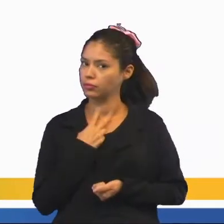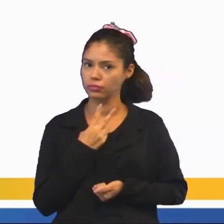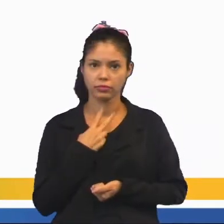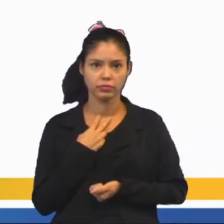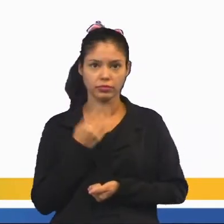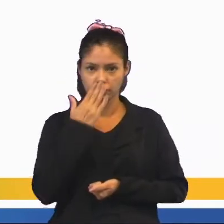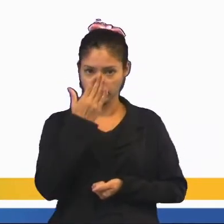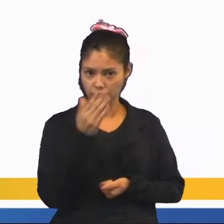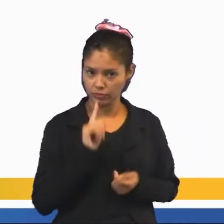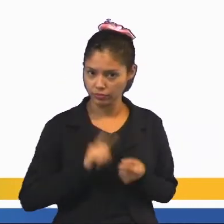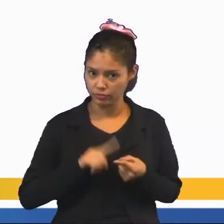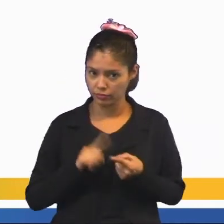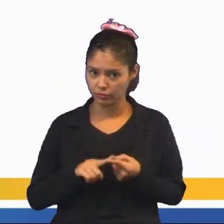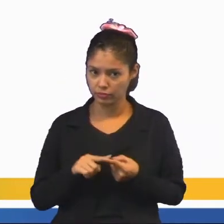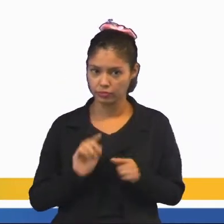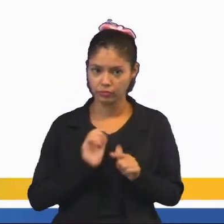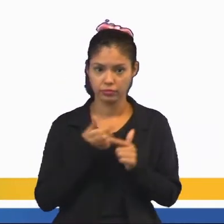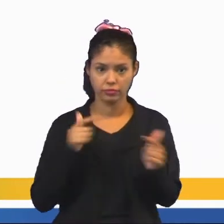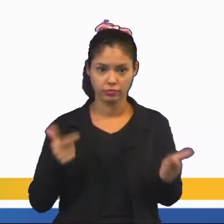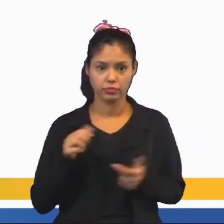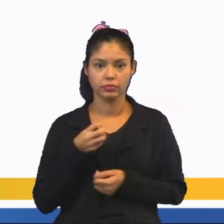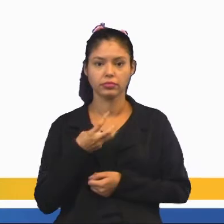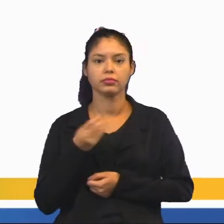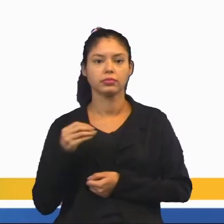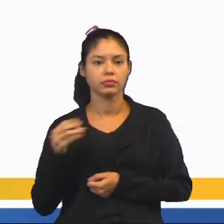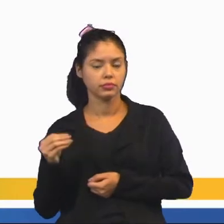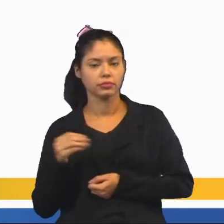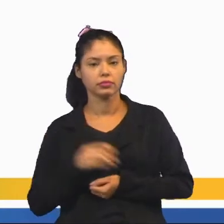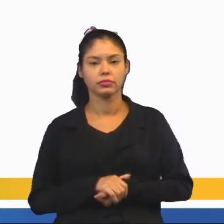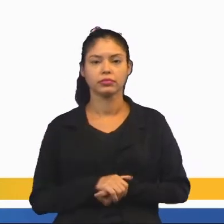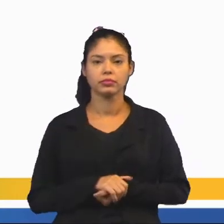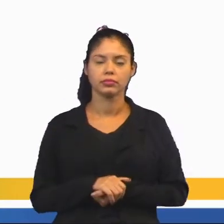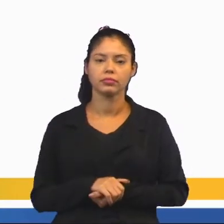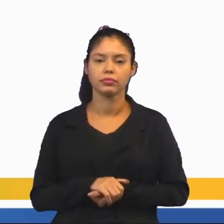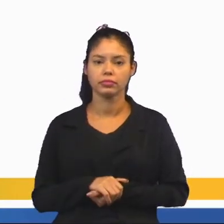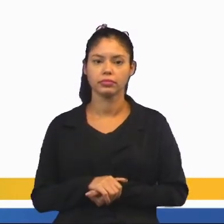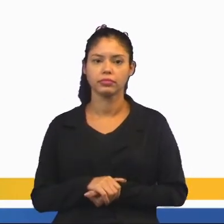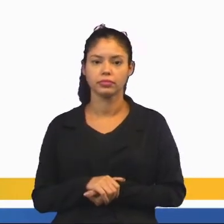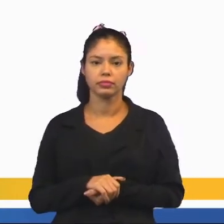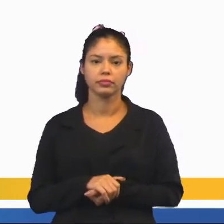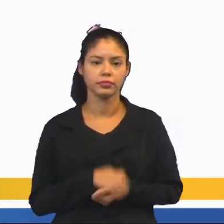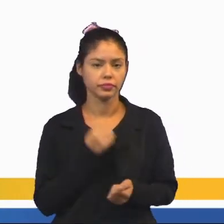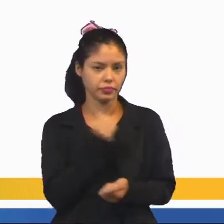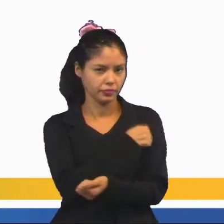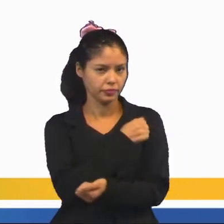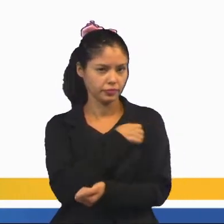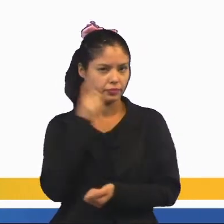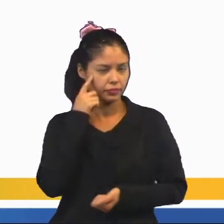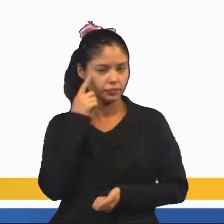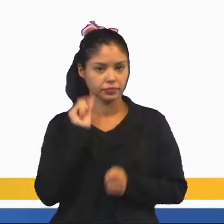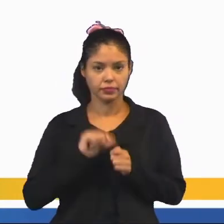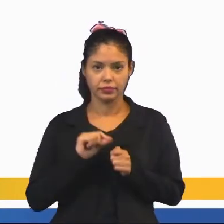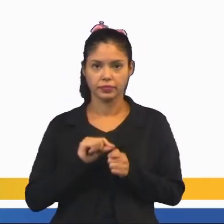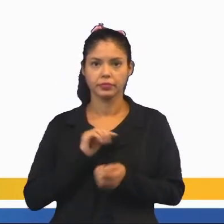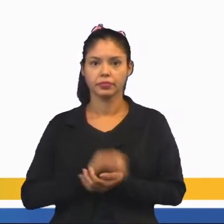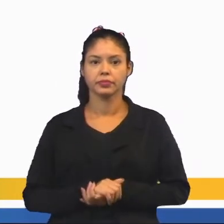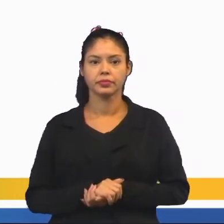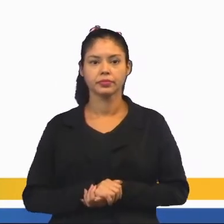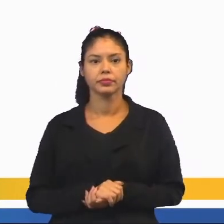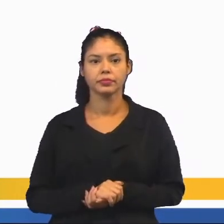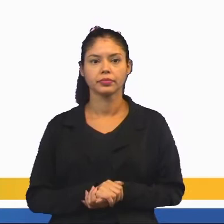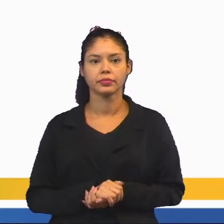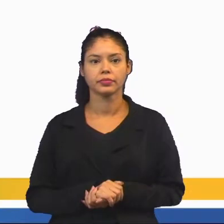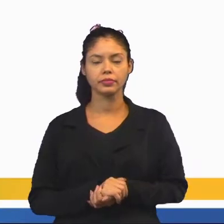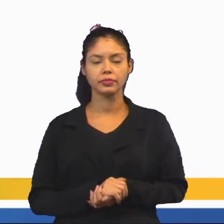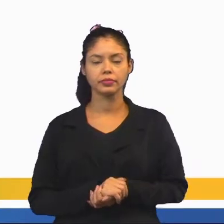podem ficar na frente, porque tem que ser maiores que 300. Vamos ver como os alunos pensaram em fazer?